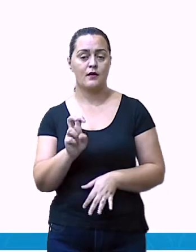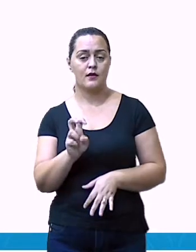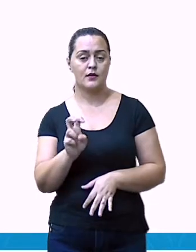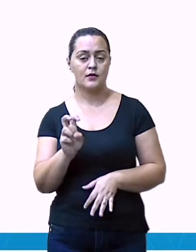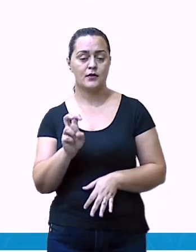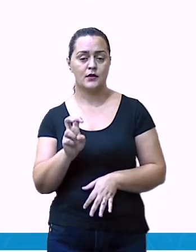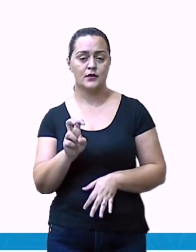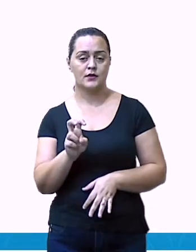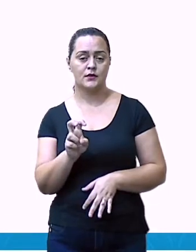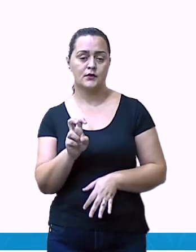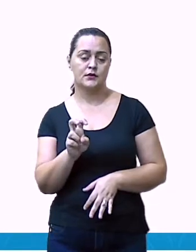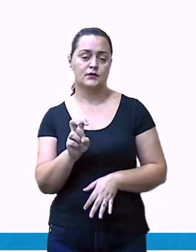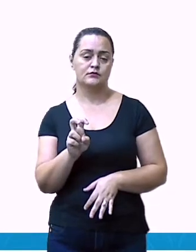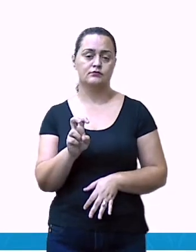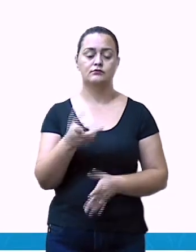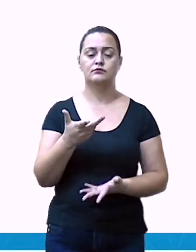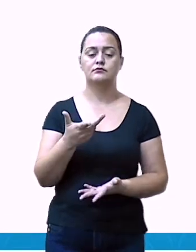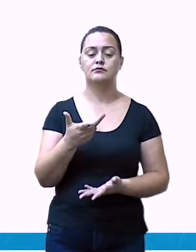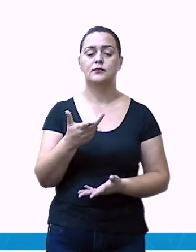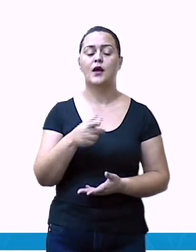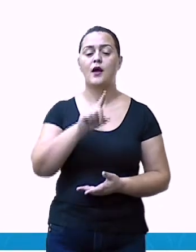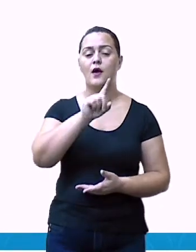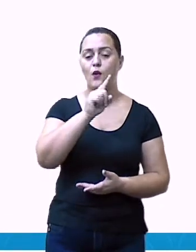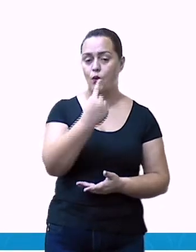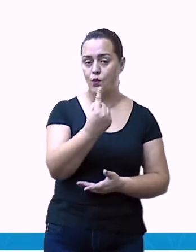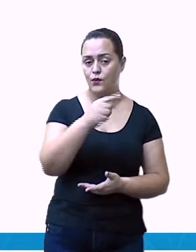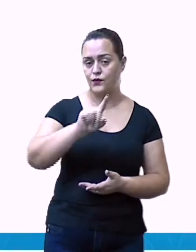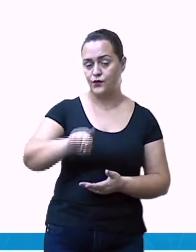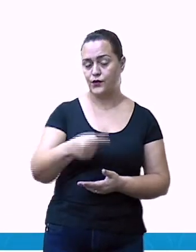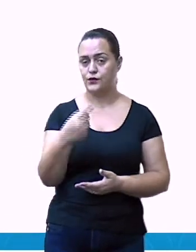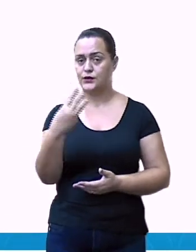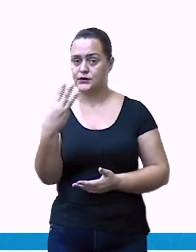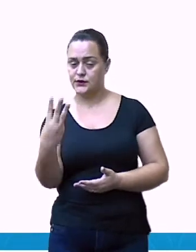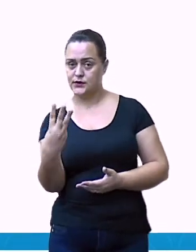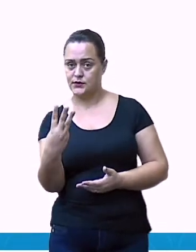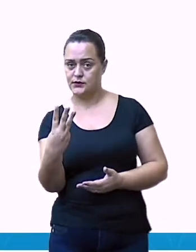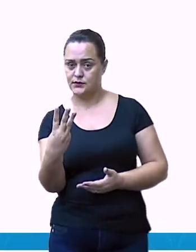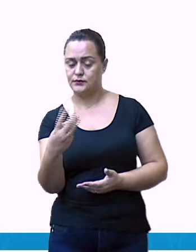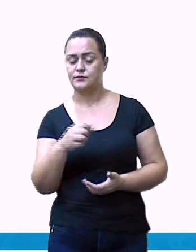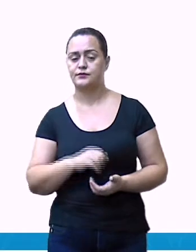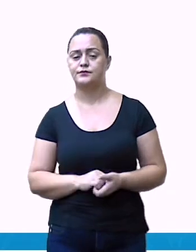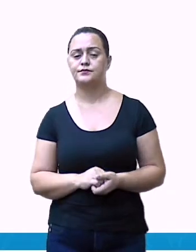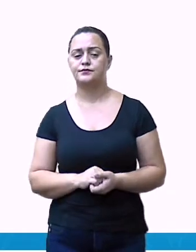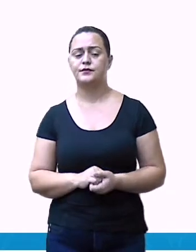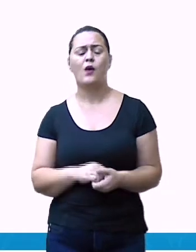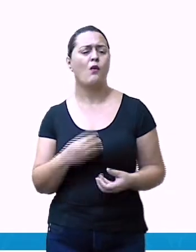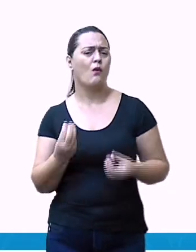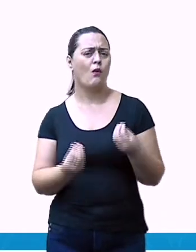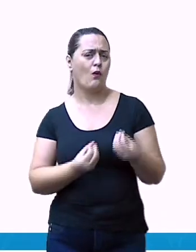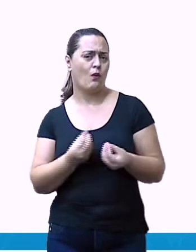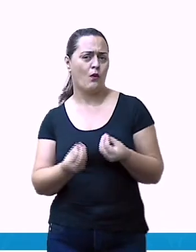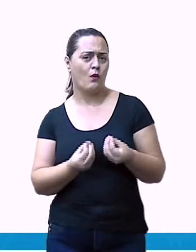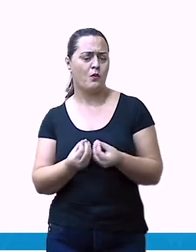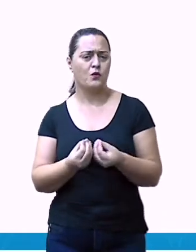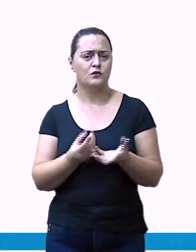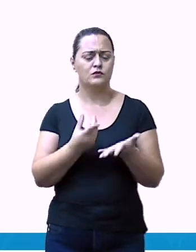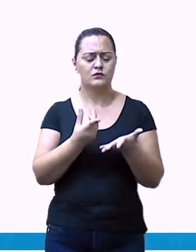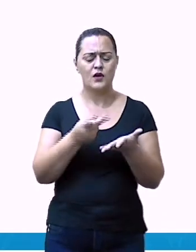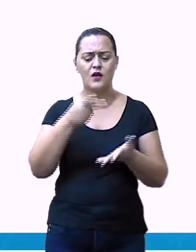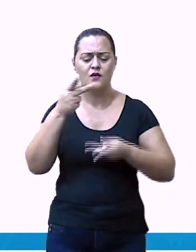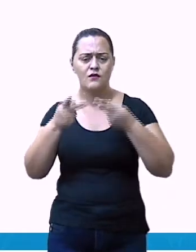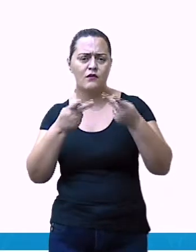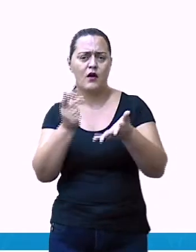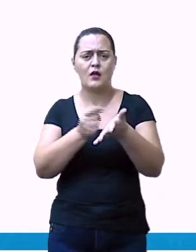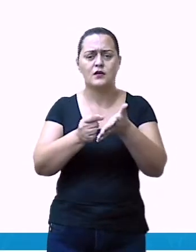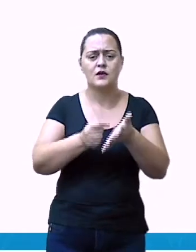quinta questão, 1 inteiro e 3 décimos, ou 1,3 ponto. E a